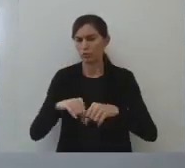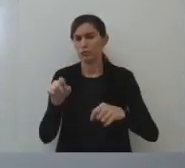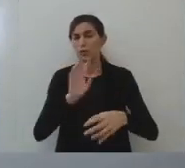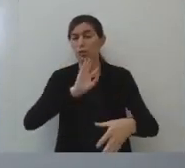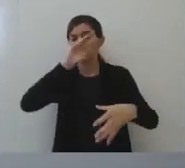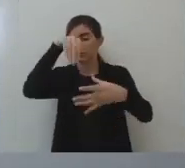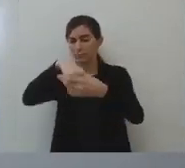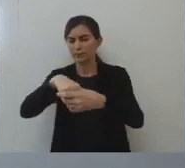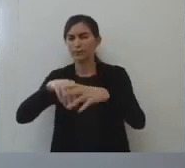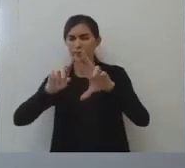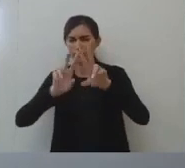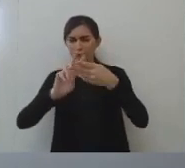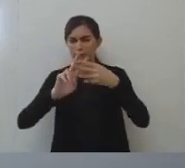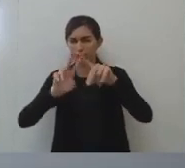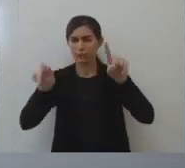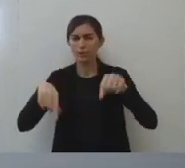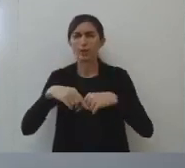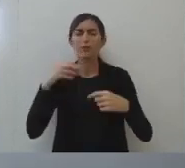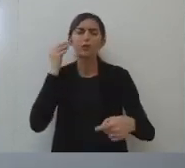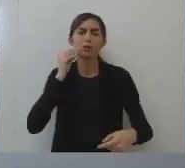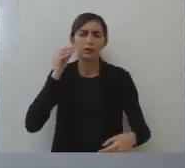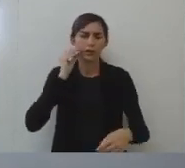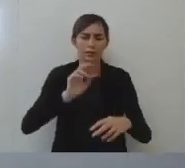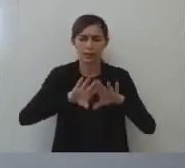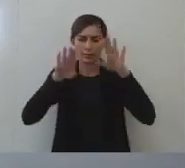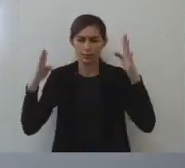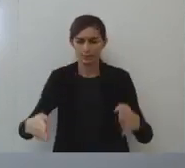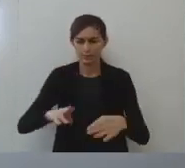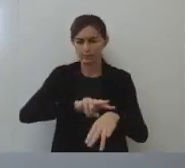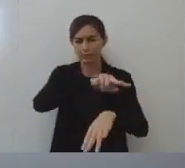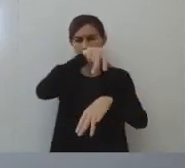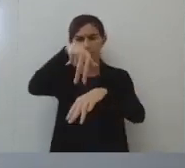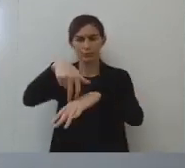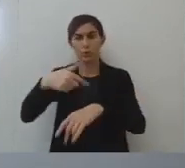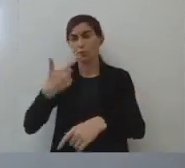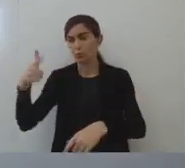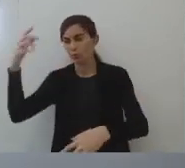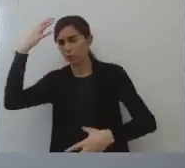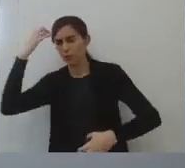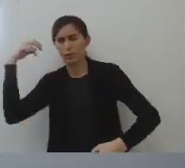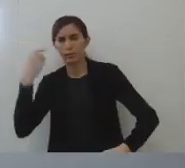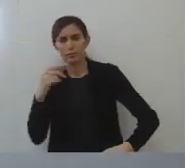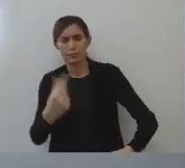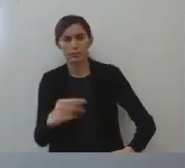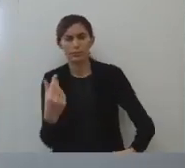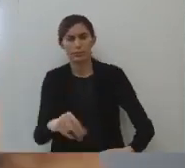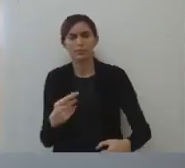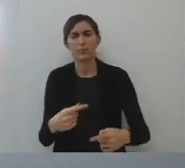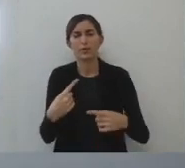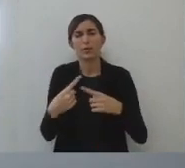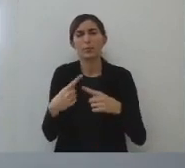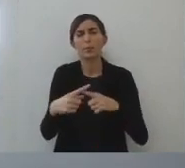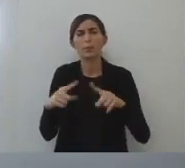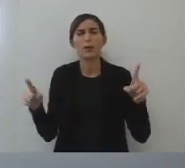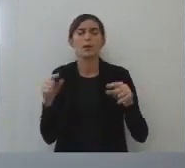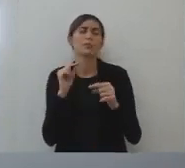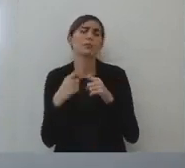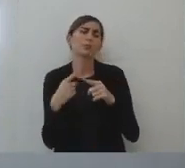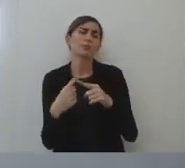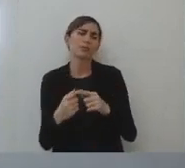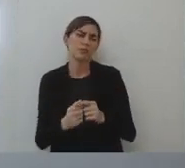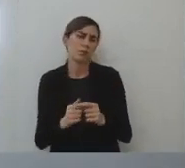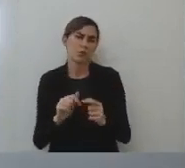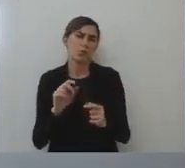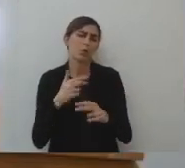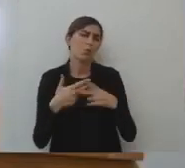colocado dentro da jaula, que ele foi tentar subir a mesa, os outros macacos deram uma surra nele, mas aí tem uma coisa que